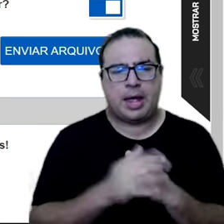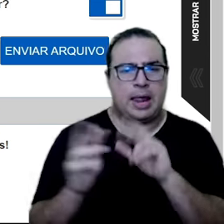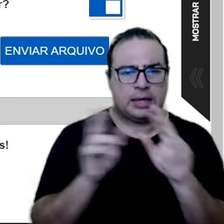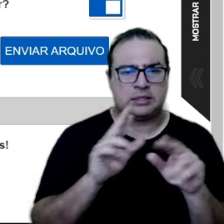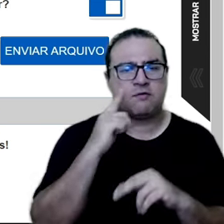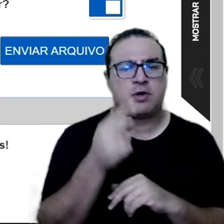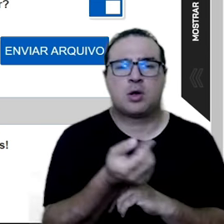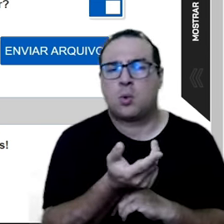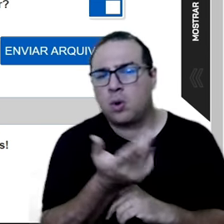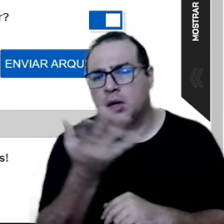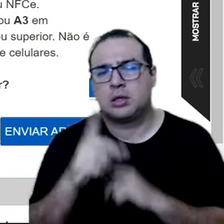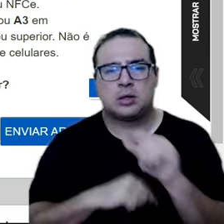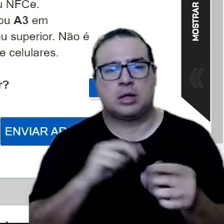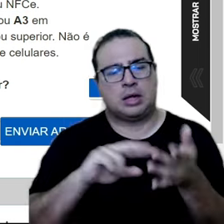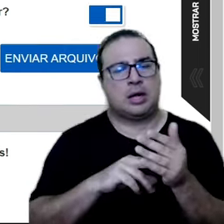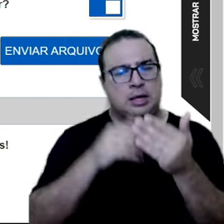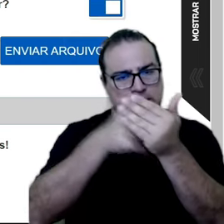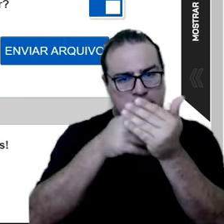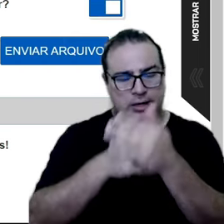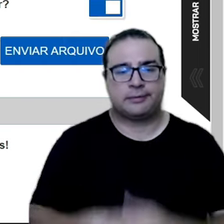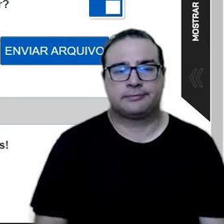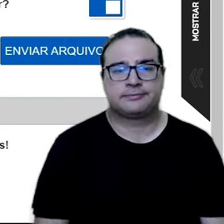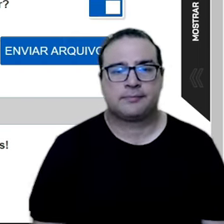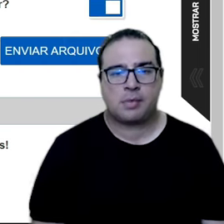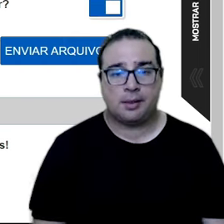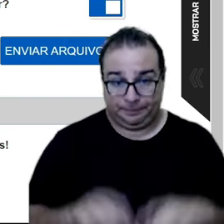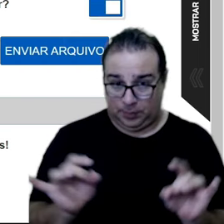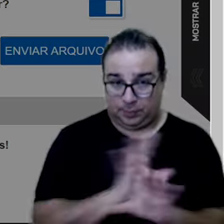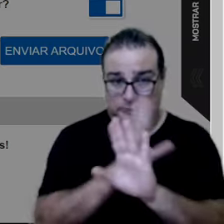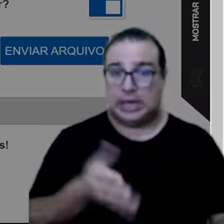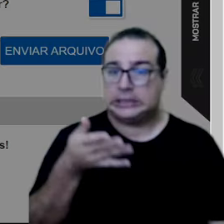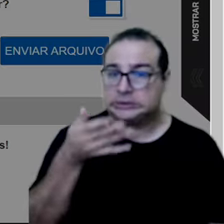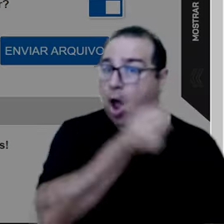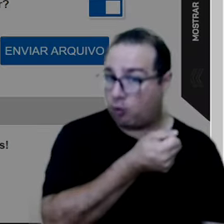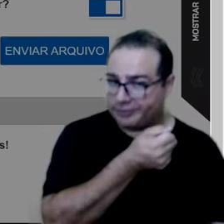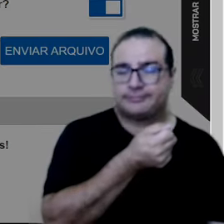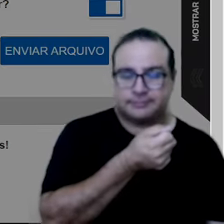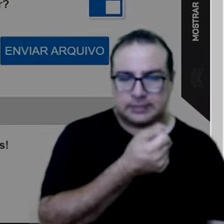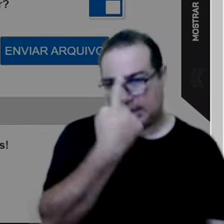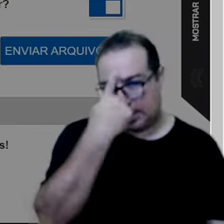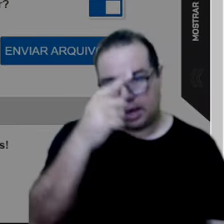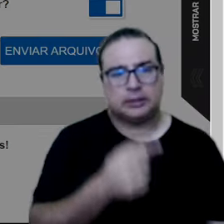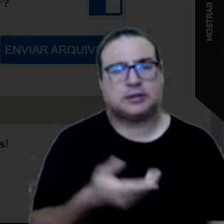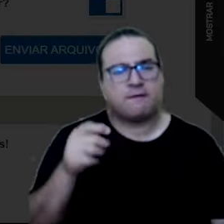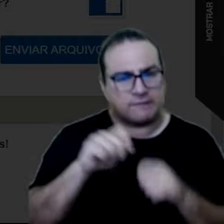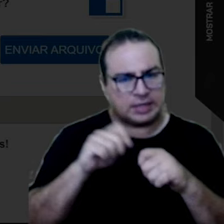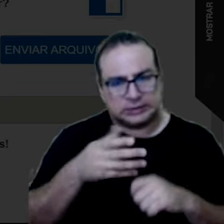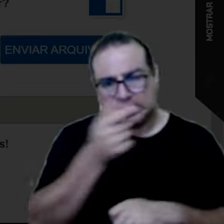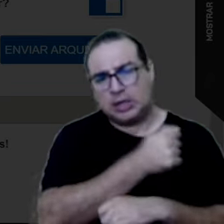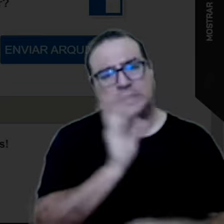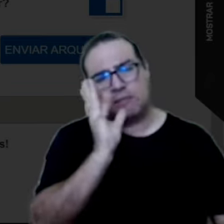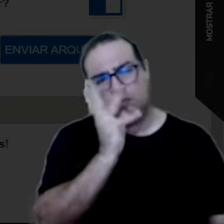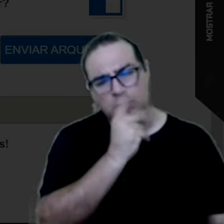relação de quantidade ou o que é a senha né feito isso salva a ideia sempre é salvar aqui eu